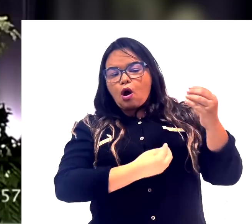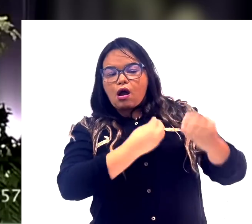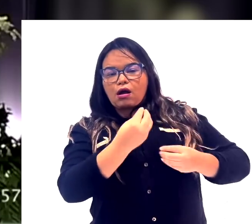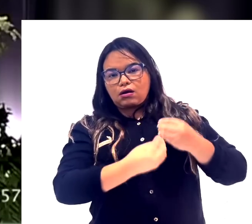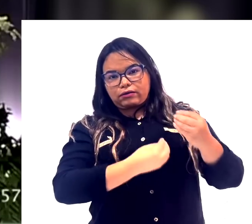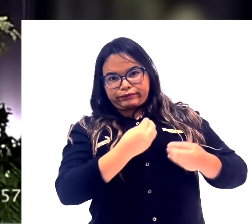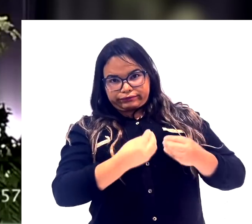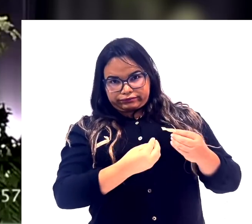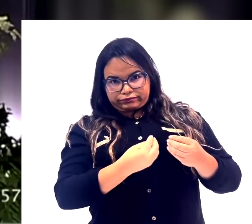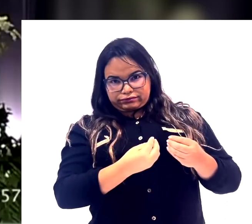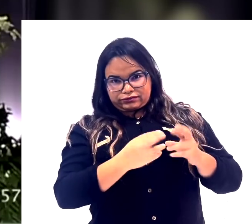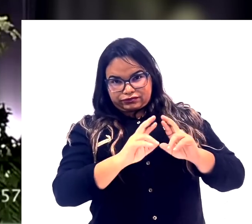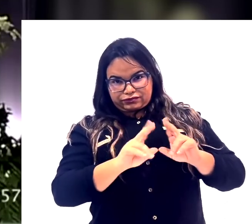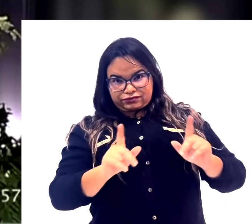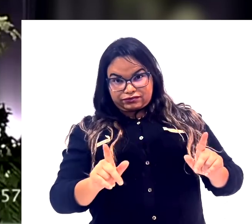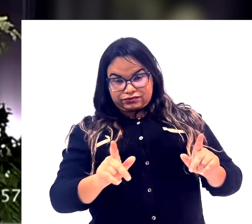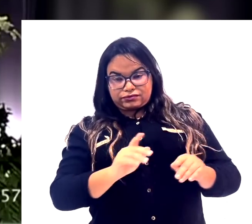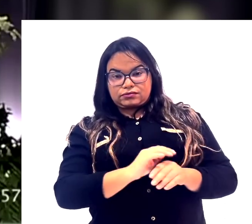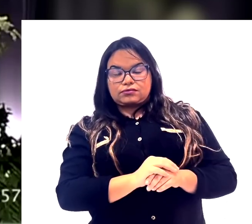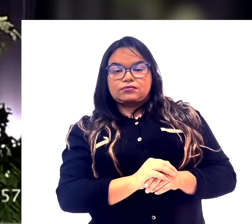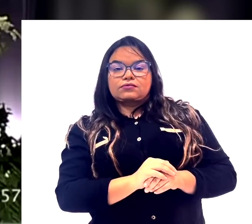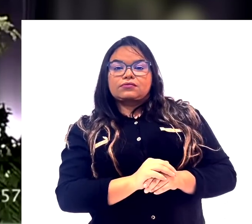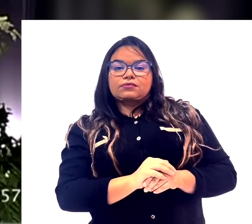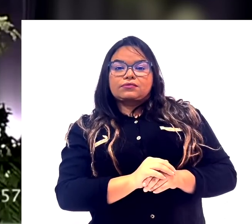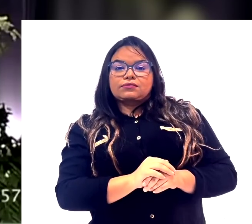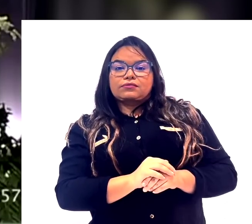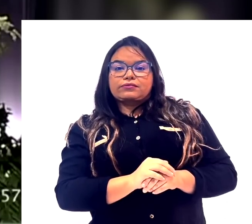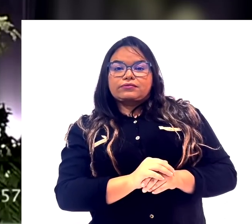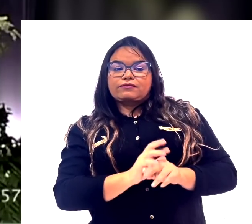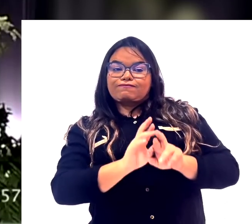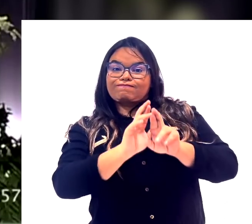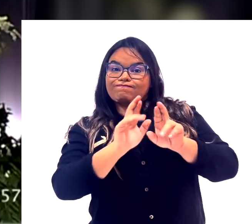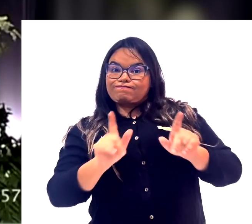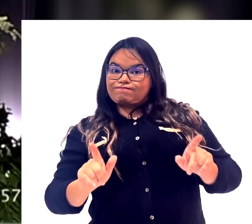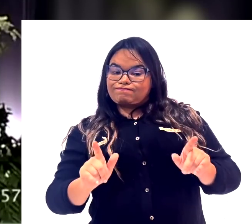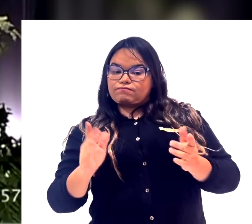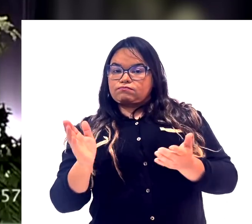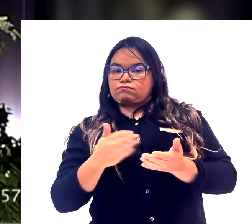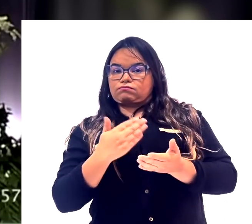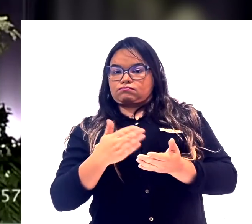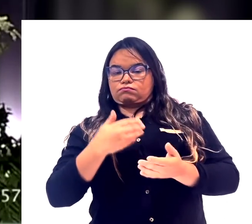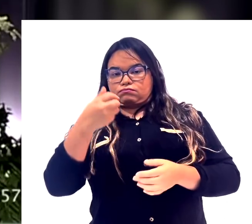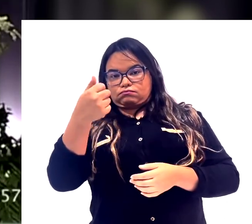Um outro caminho, outro além do caminho que foi prescrito e encontramos na Bíblia.